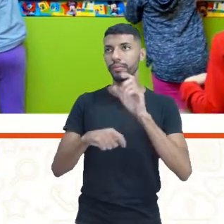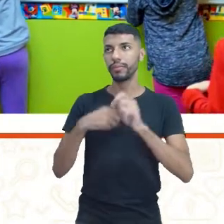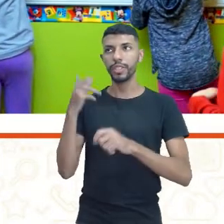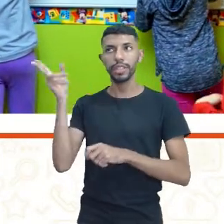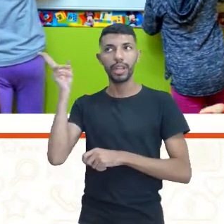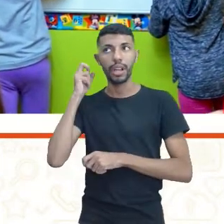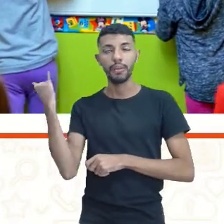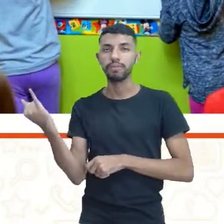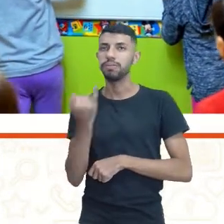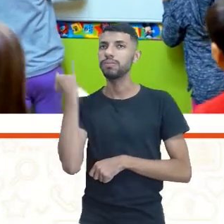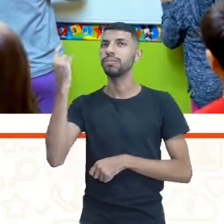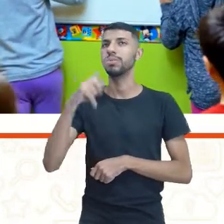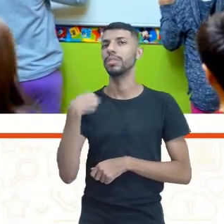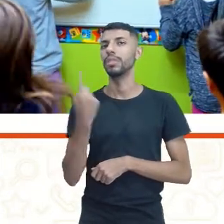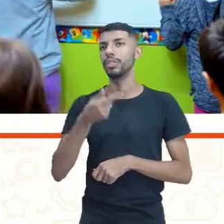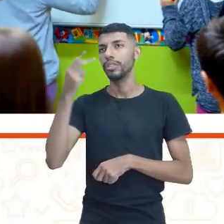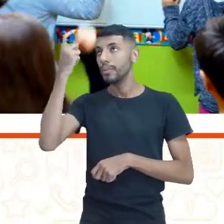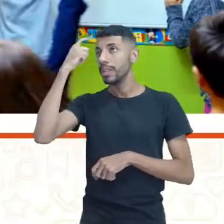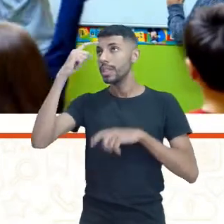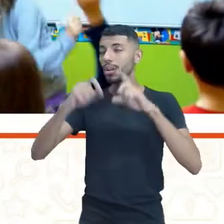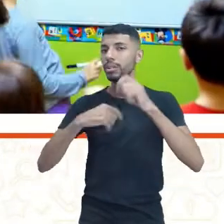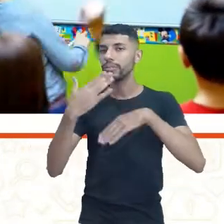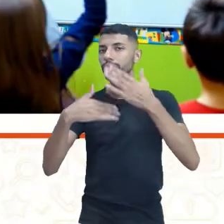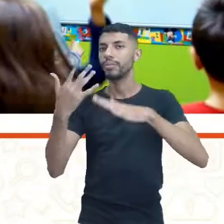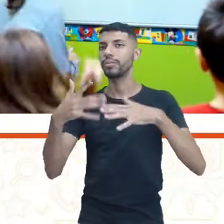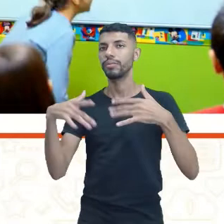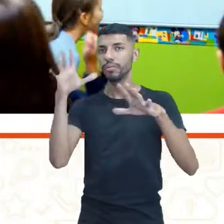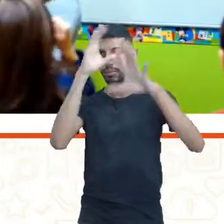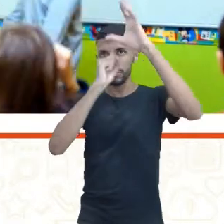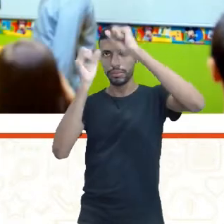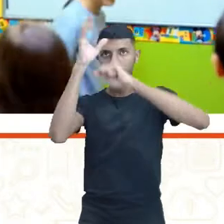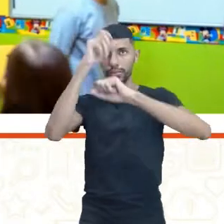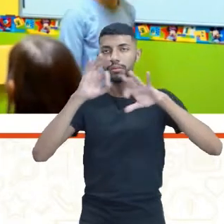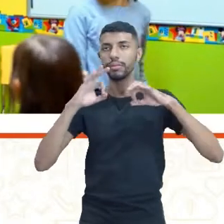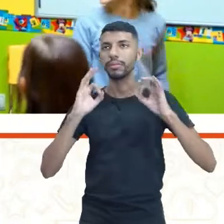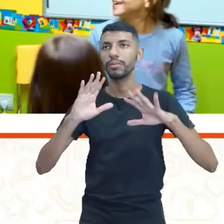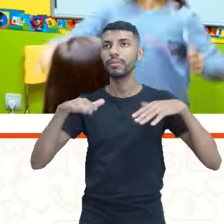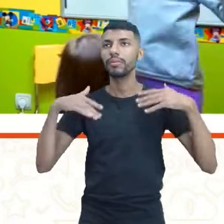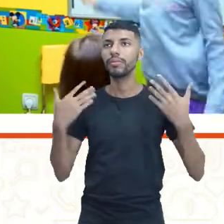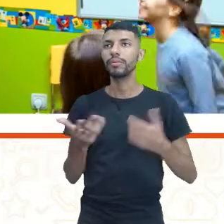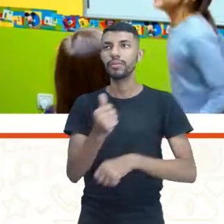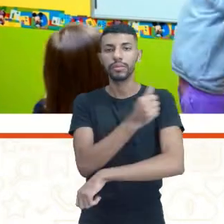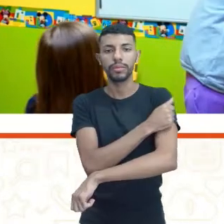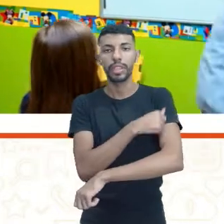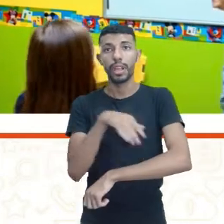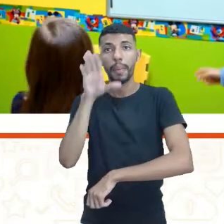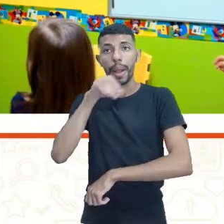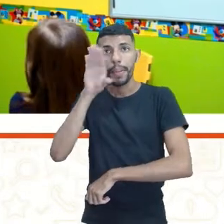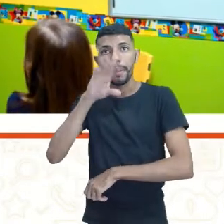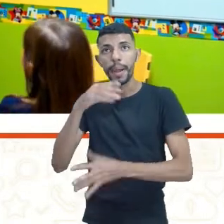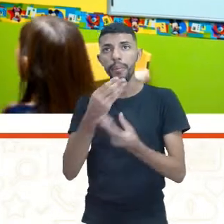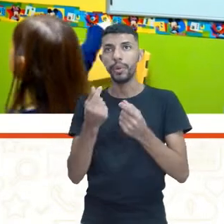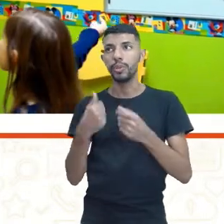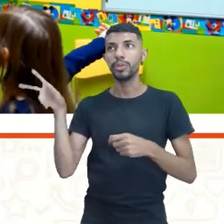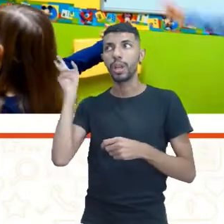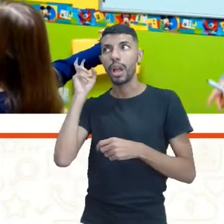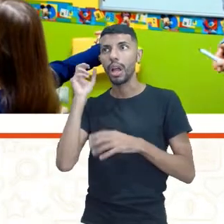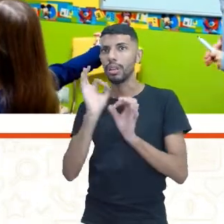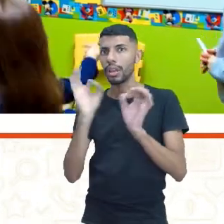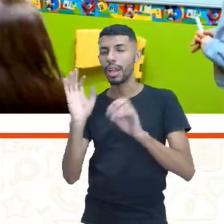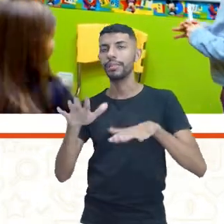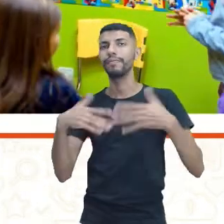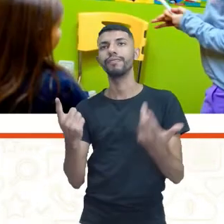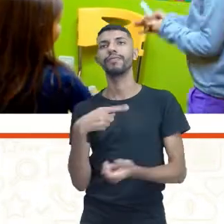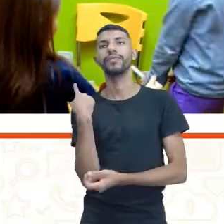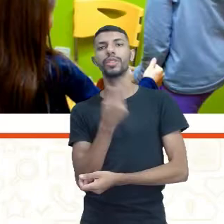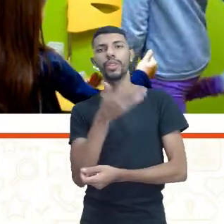importante para que a gente pense no processo de aprendizagem, né? Então, o estudante que fala demais, que não ouve, a gente já entende que a gente